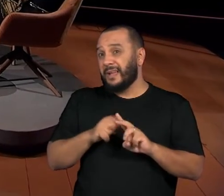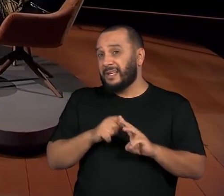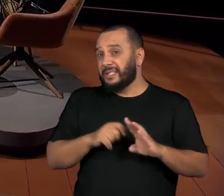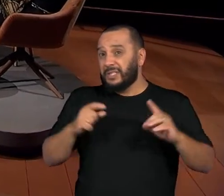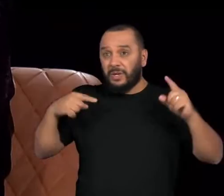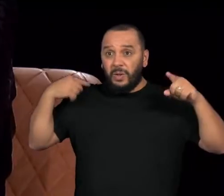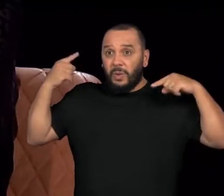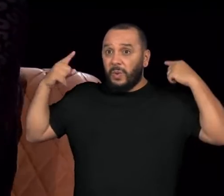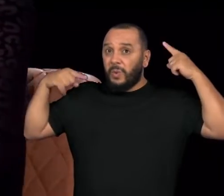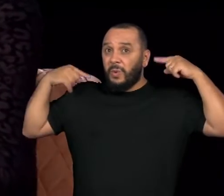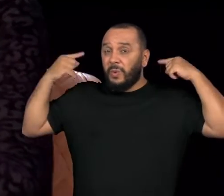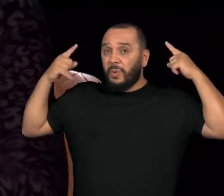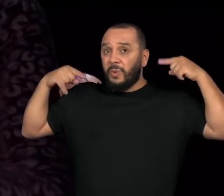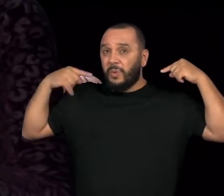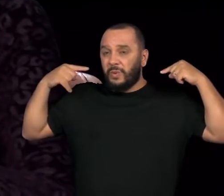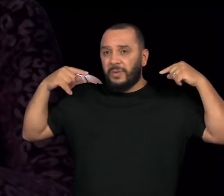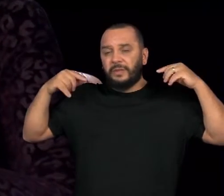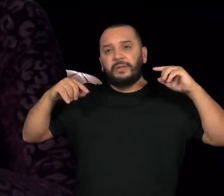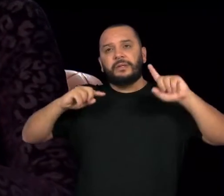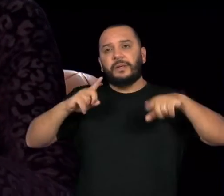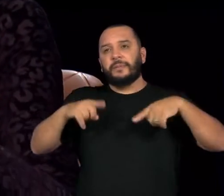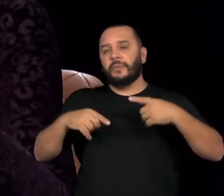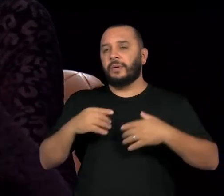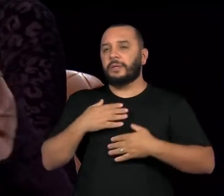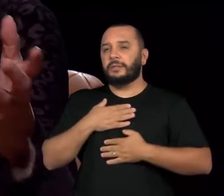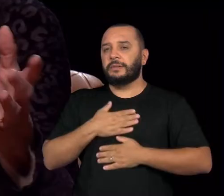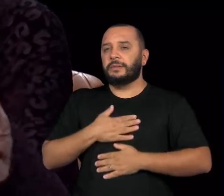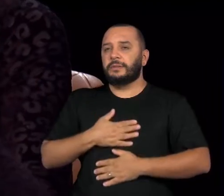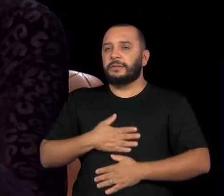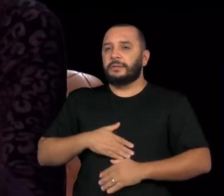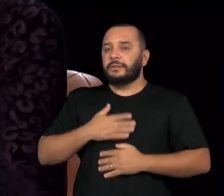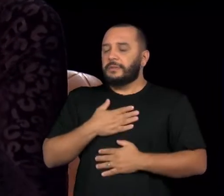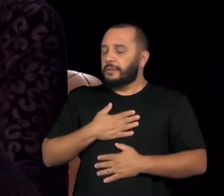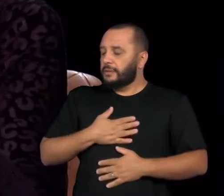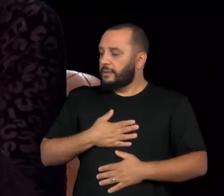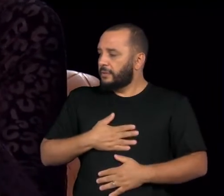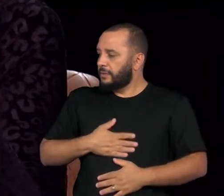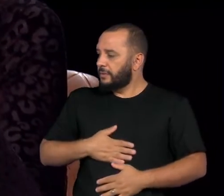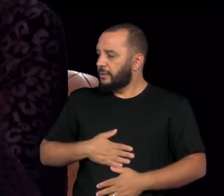depois espaços de lucidez muito grande, tinha que viver